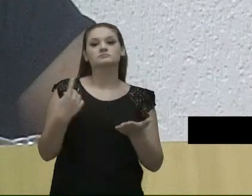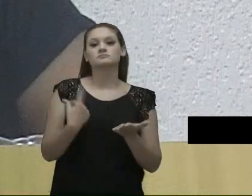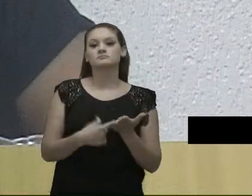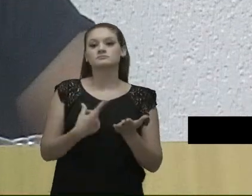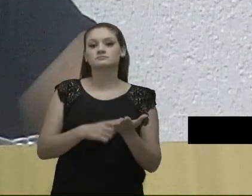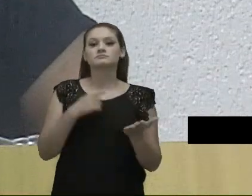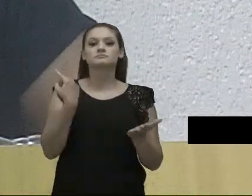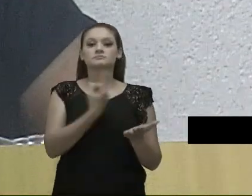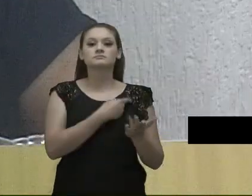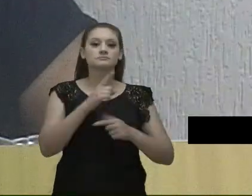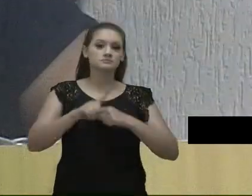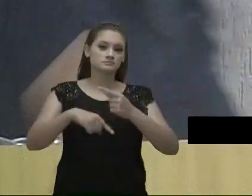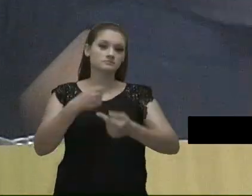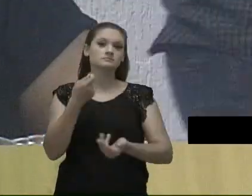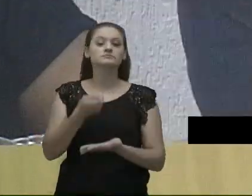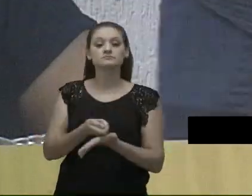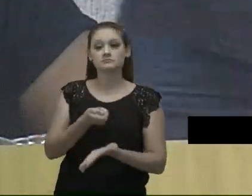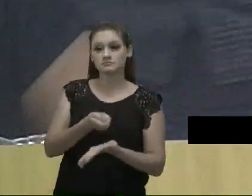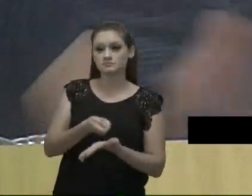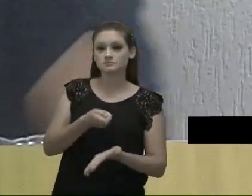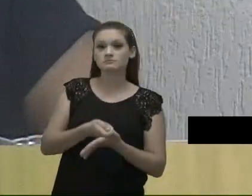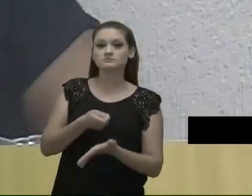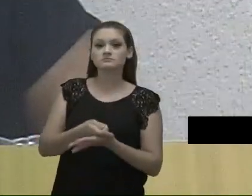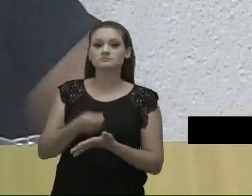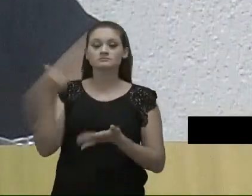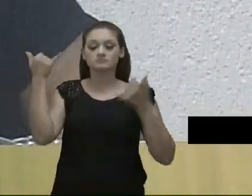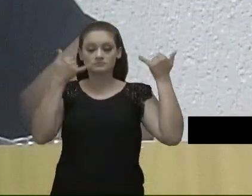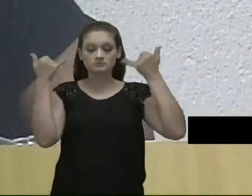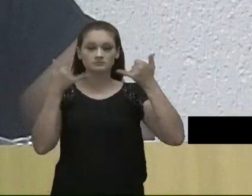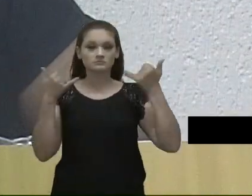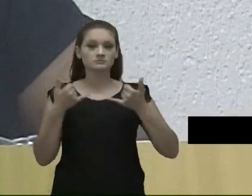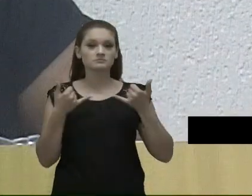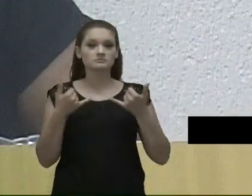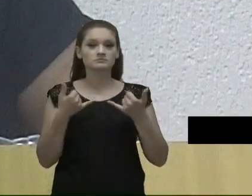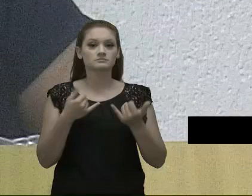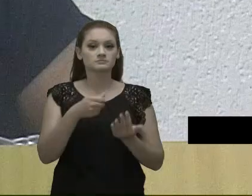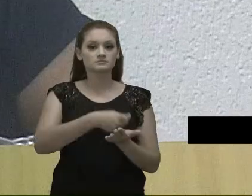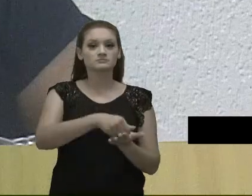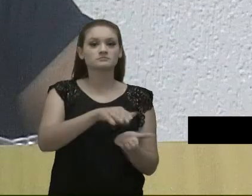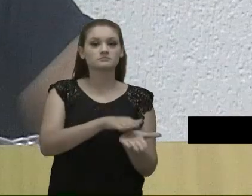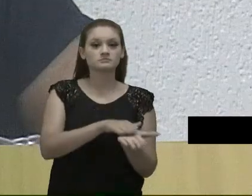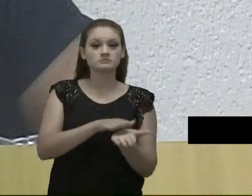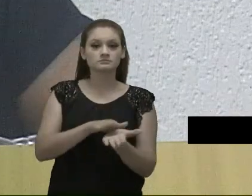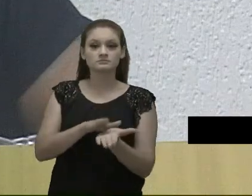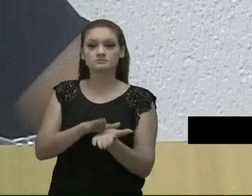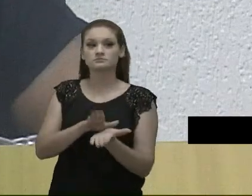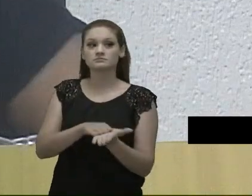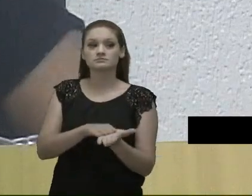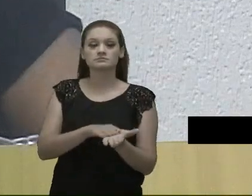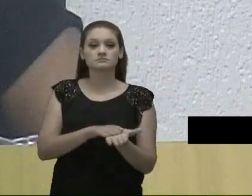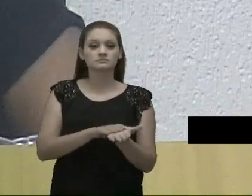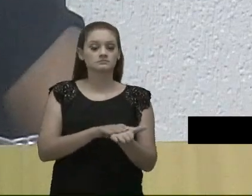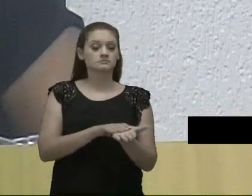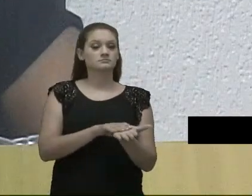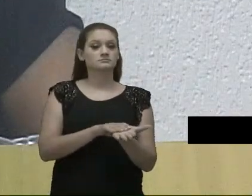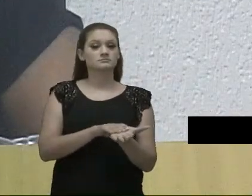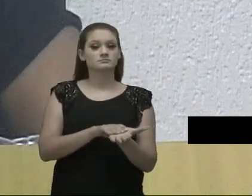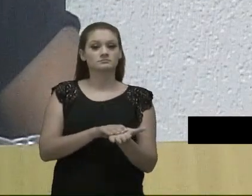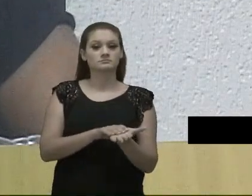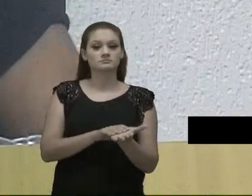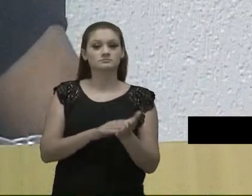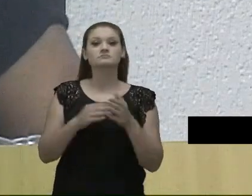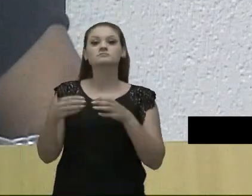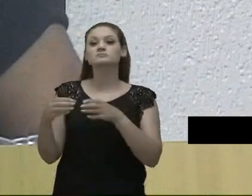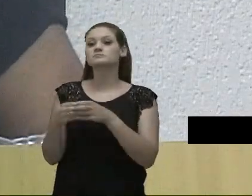também depois cobrar essas informações. Tem notas fiscais, né? Isso aí deveria, a comissão